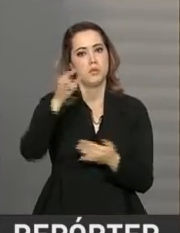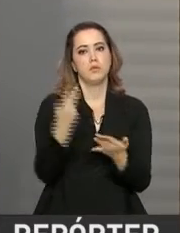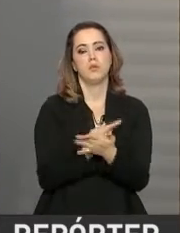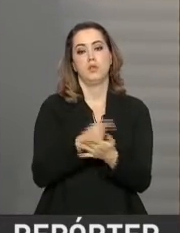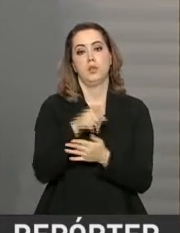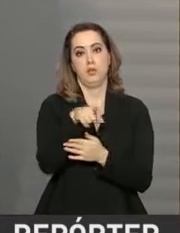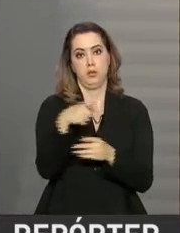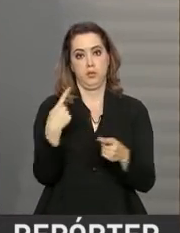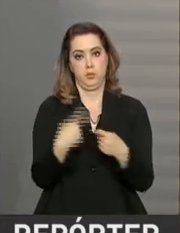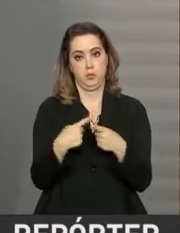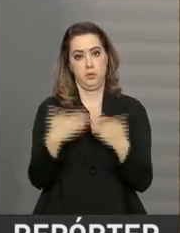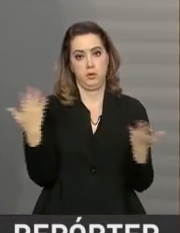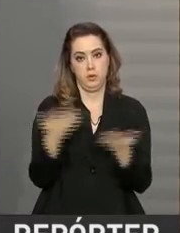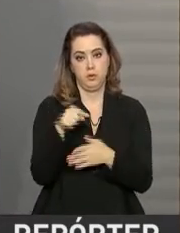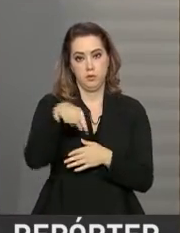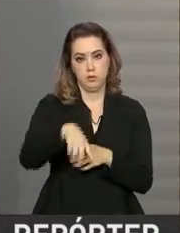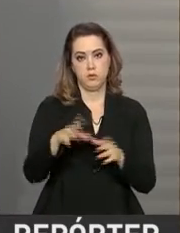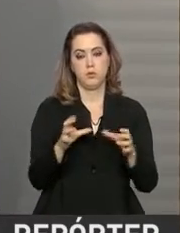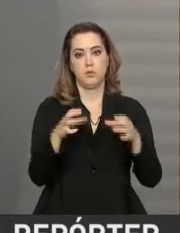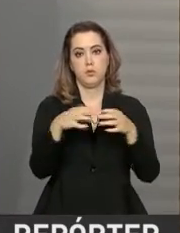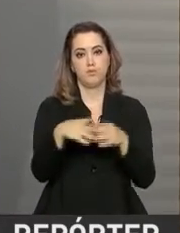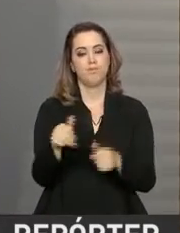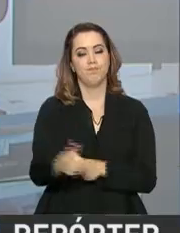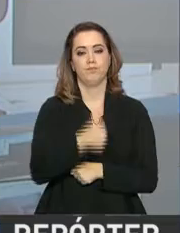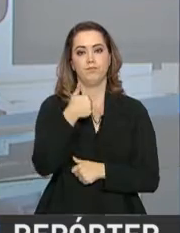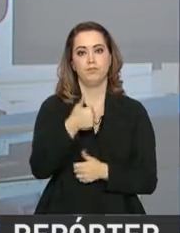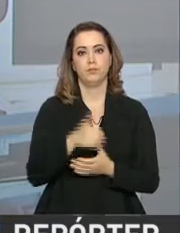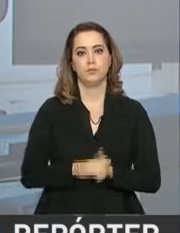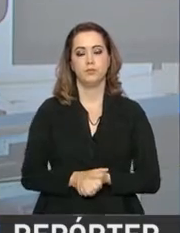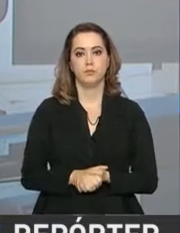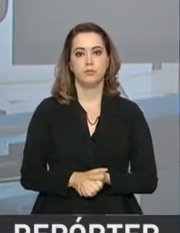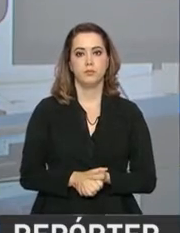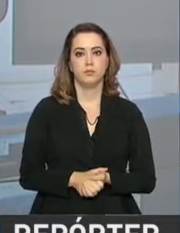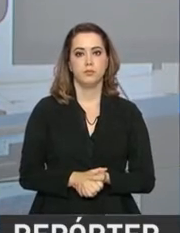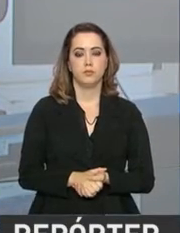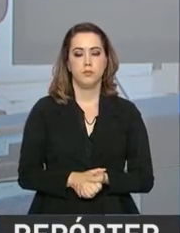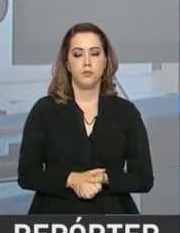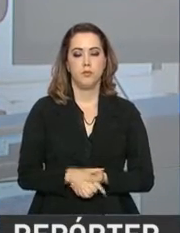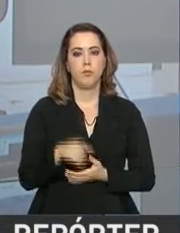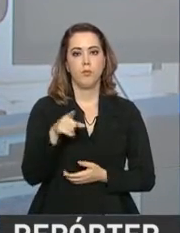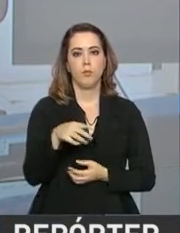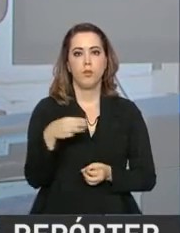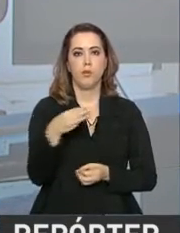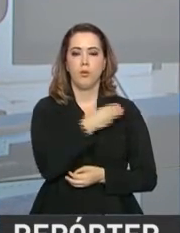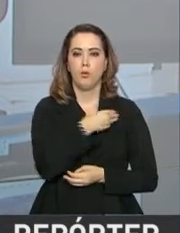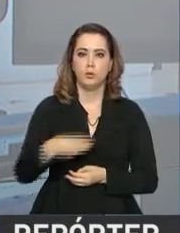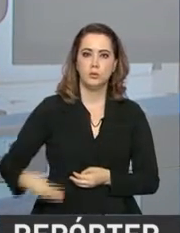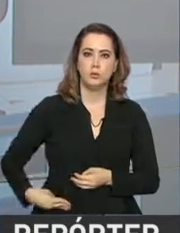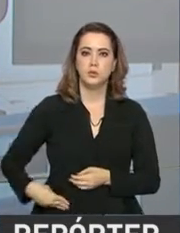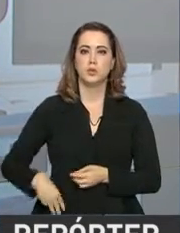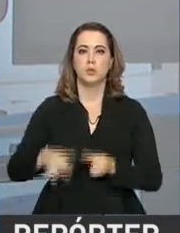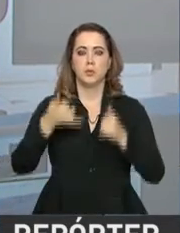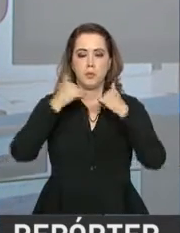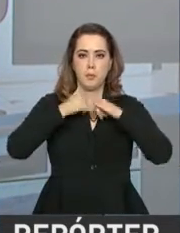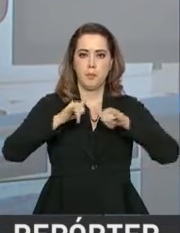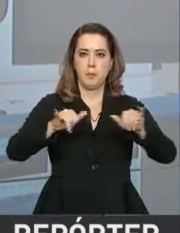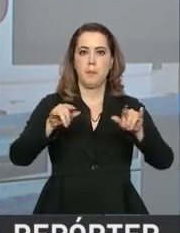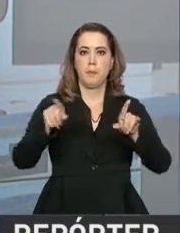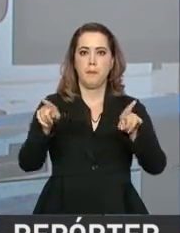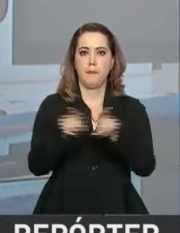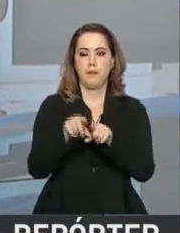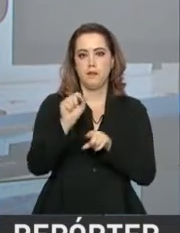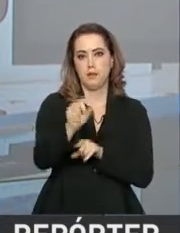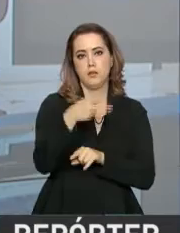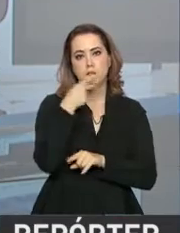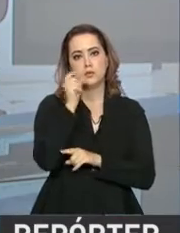está ouvindo do que aqui na federação das indústrias o ministro de minas e energia fernando bezerra coelho também falou